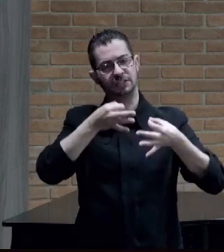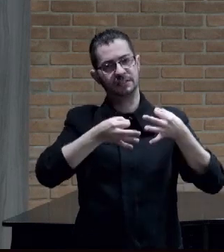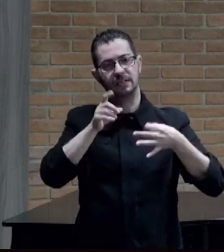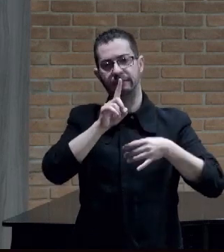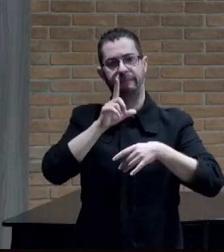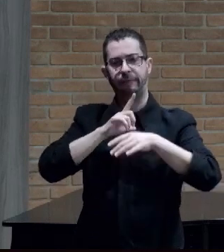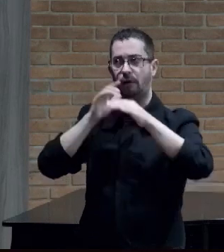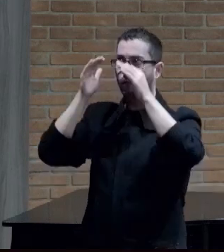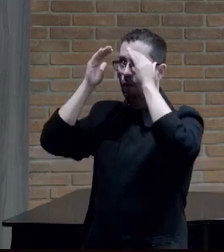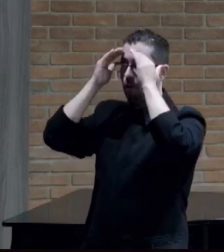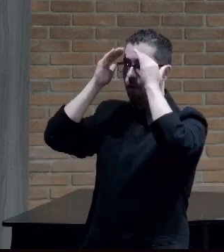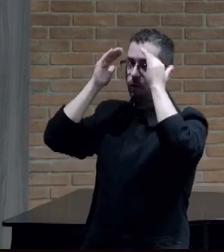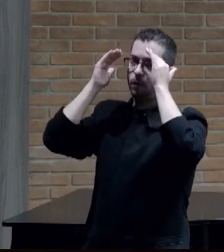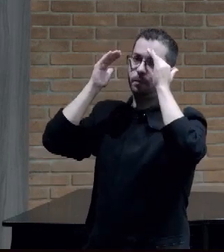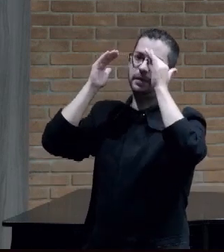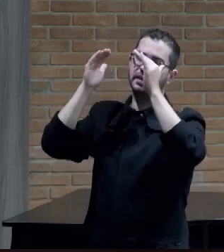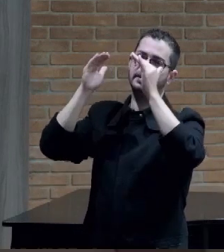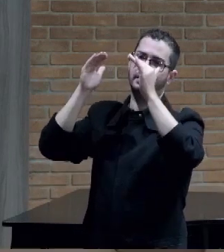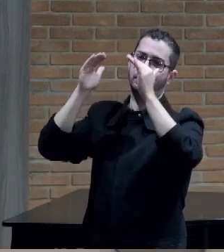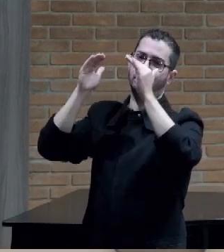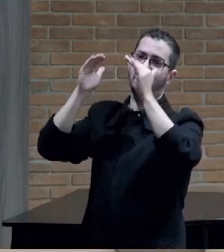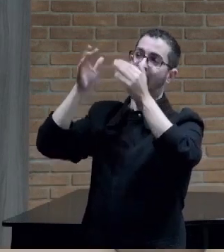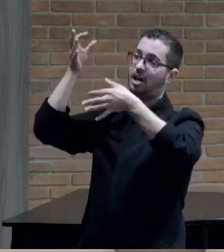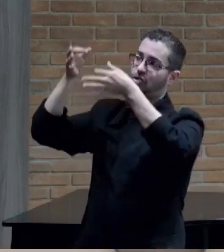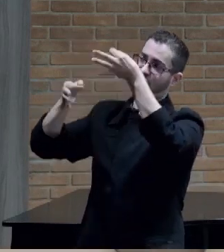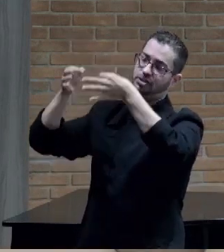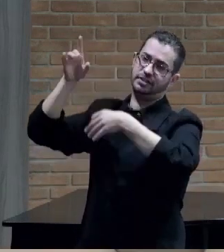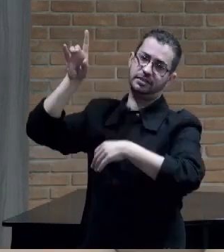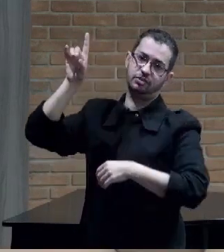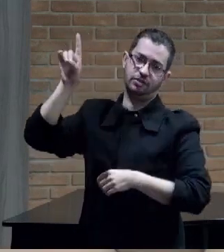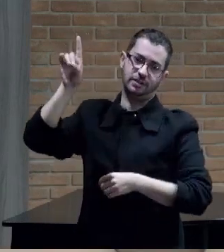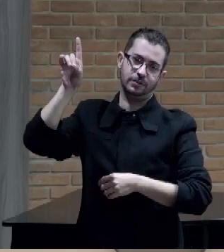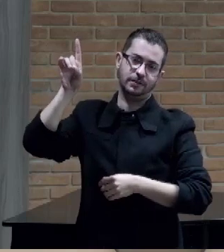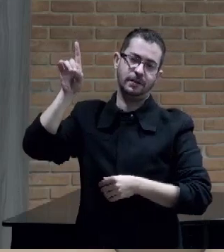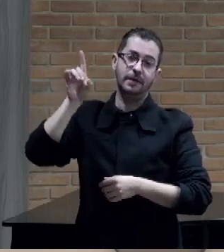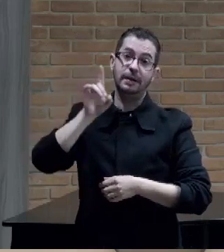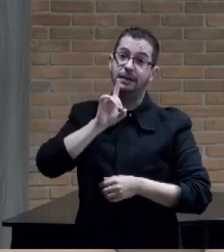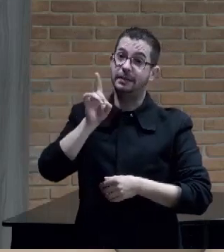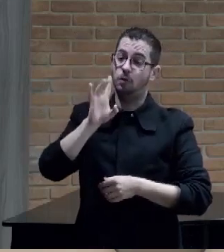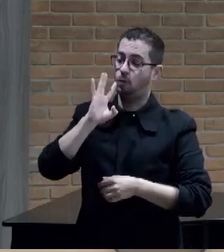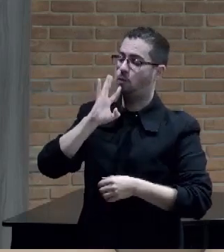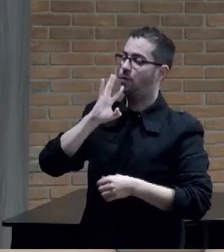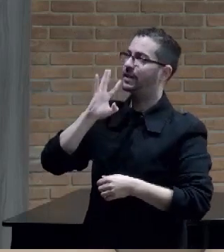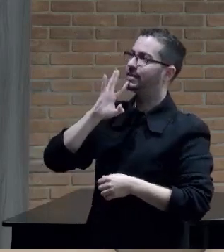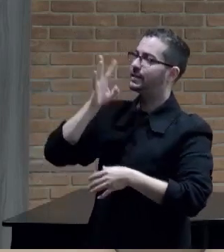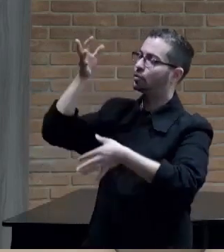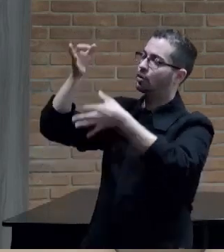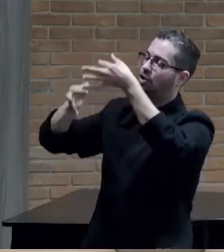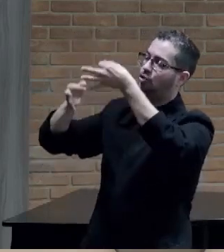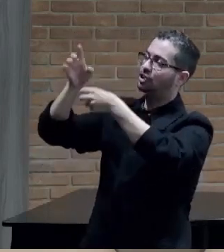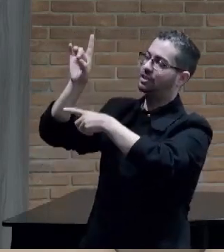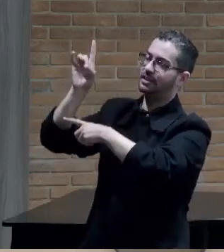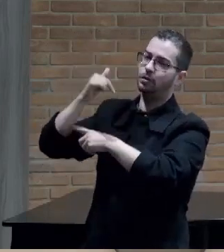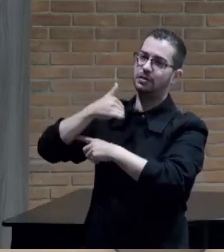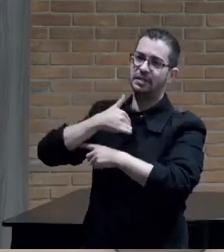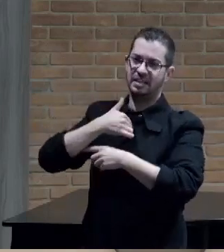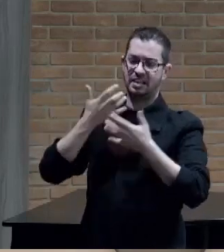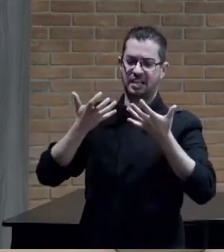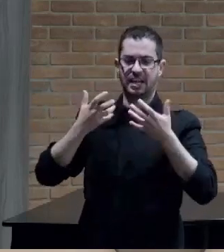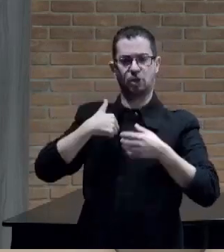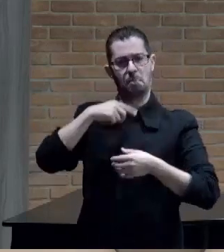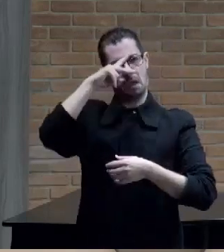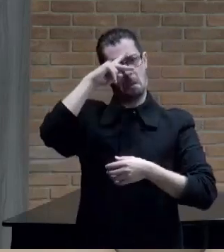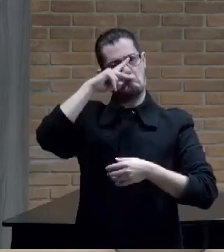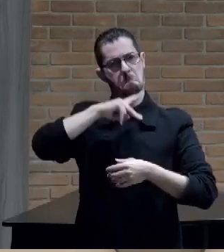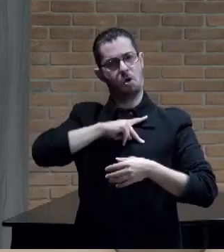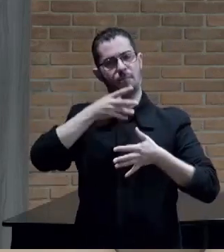sujeitaram a que vem de Deus. Desconhecendo a justiça de Deus e procurando estabelecer a sua própria. Quantas vezes